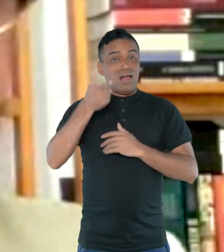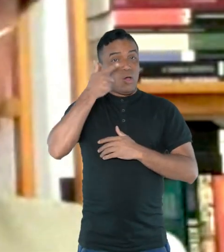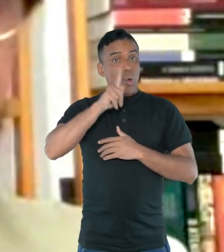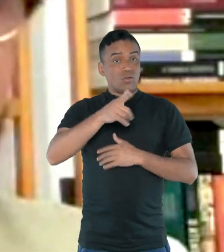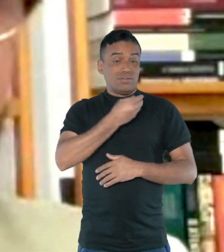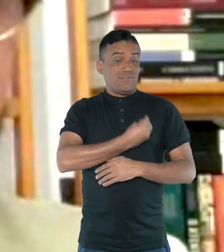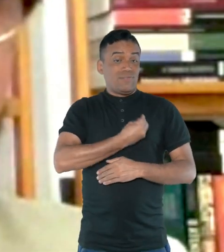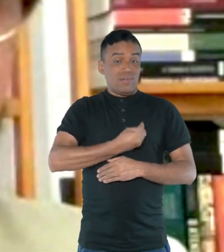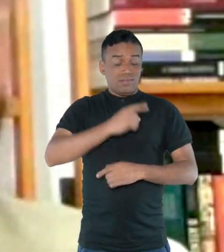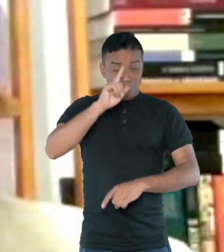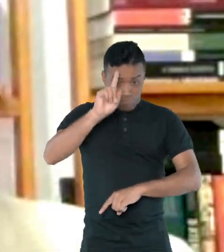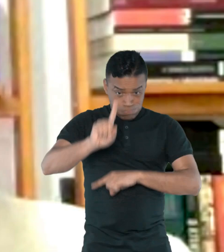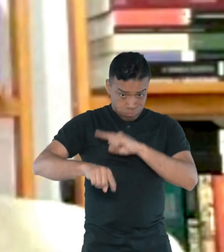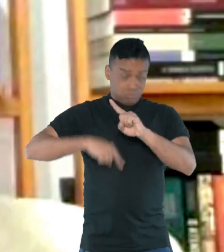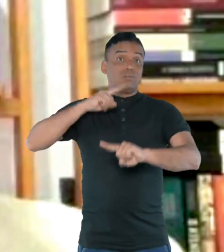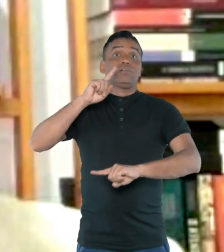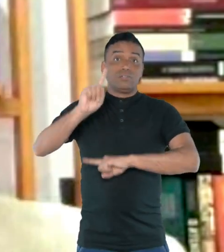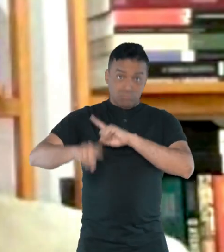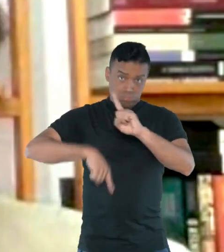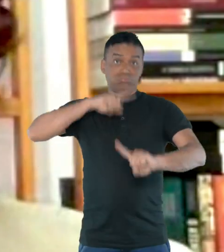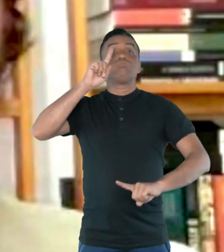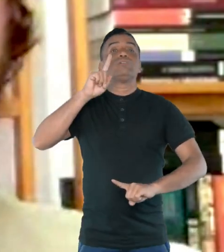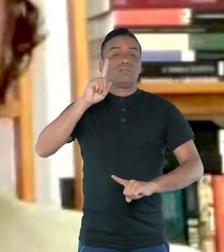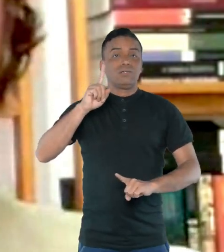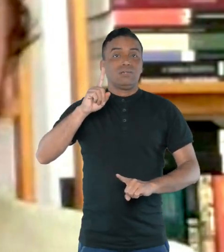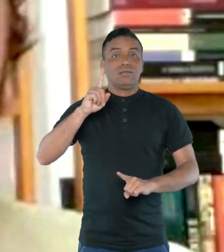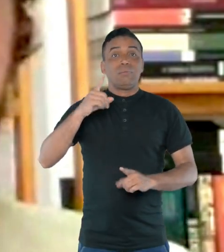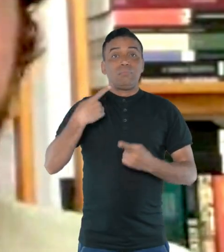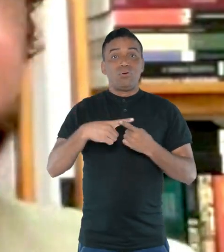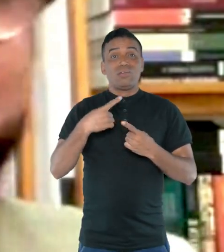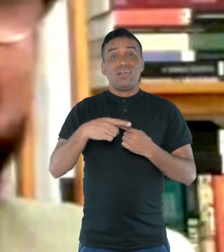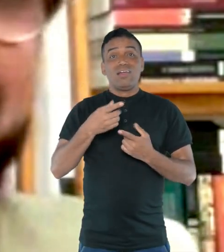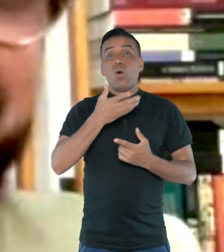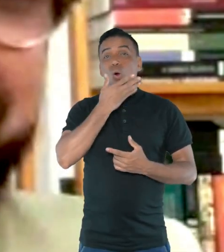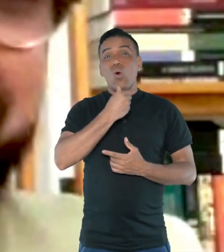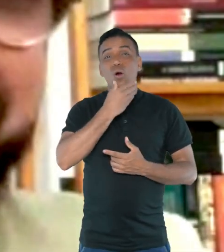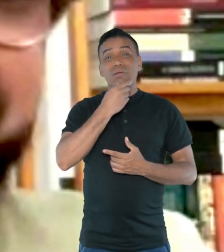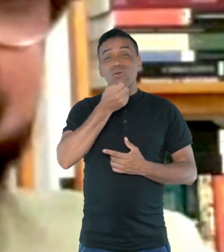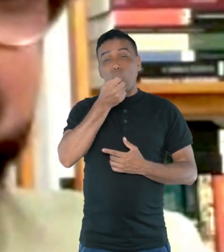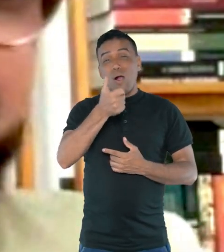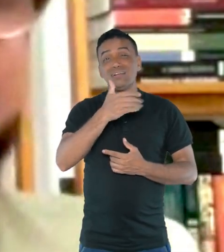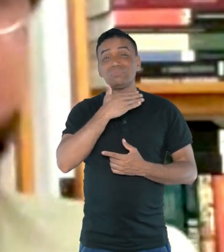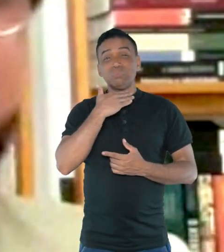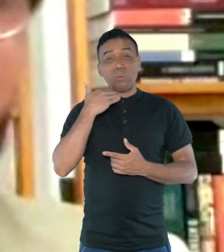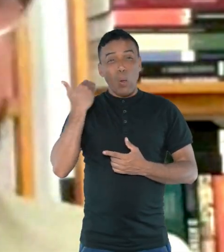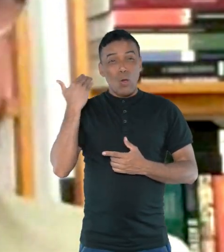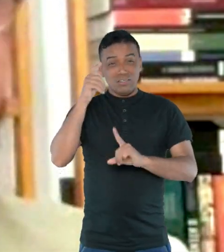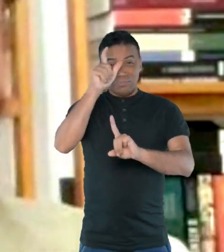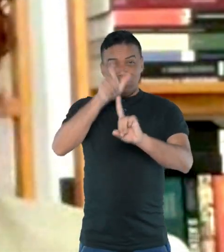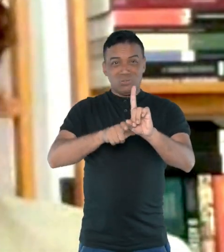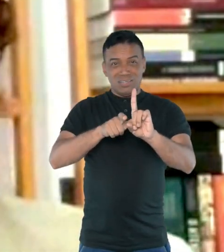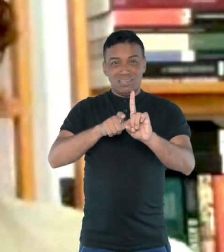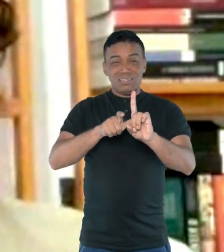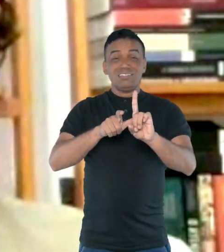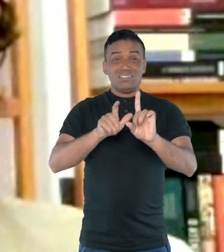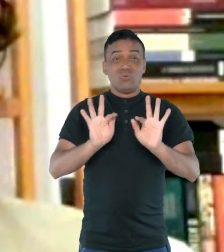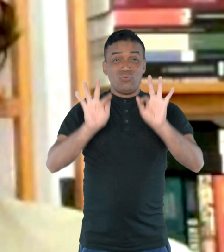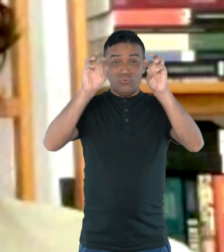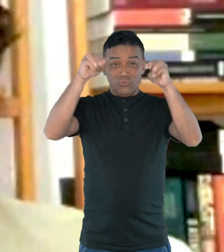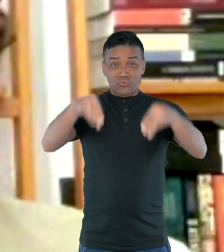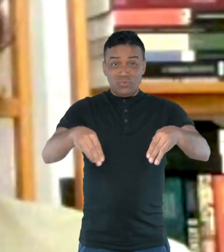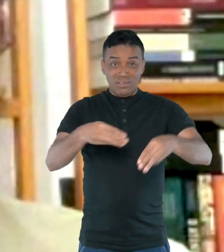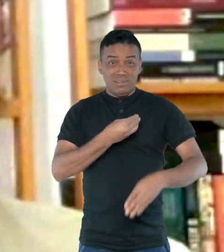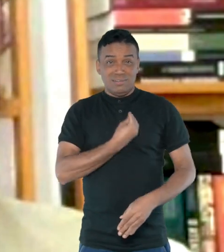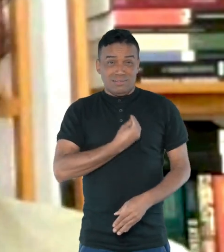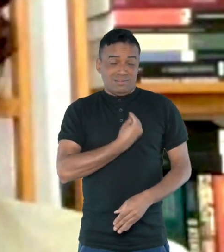sobrevivência, que ele, afinal de contas, está à beira da morte, é um moribundo, e nesse ato final de vida ele